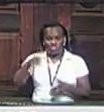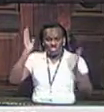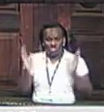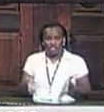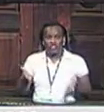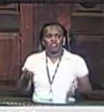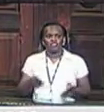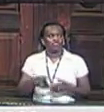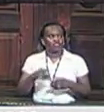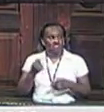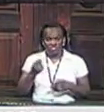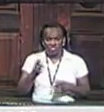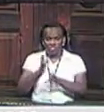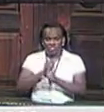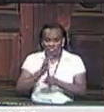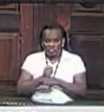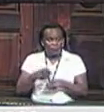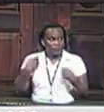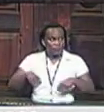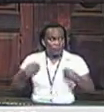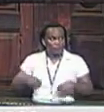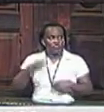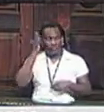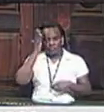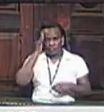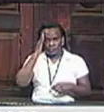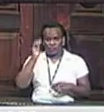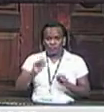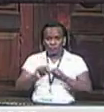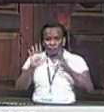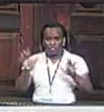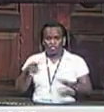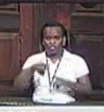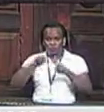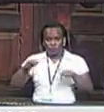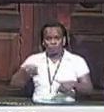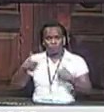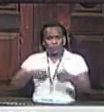já. As contas da crise não podem ser cobradas dos servidores públicos.